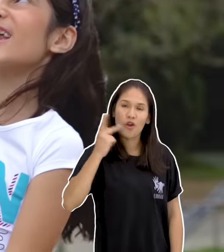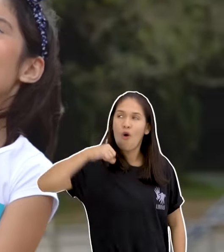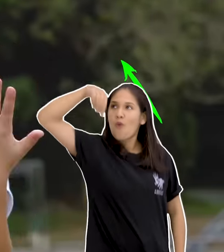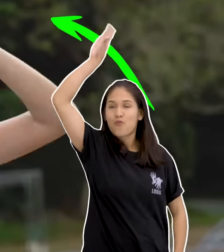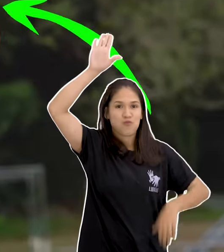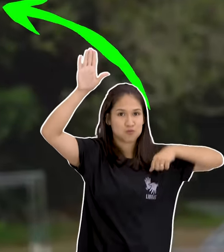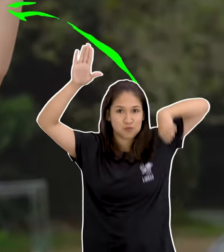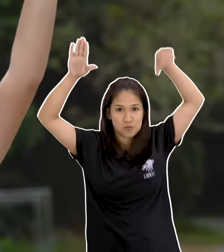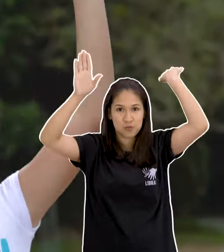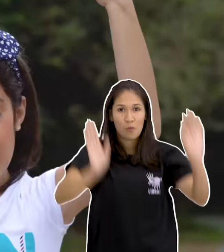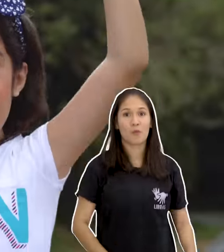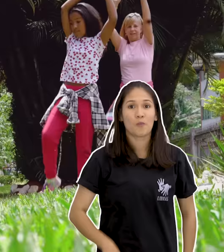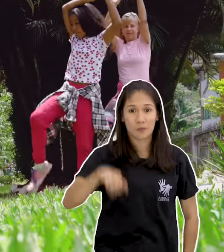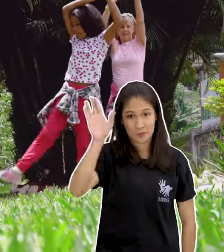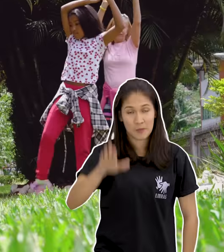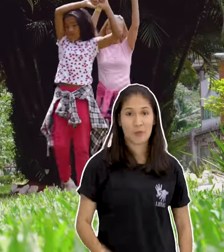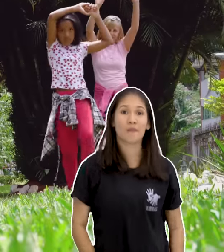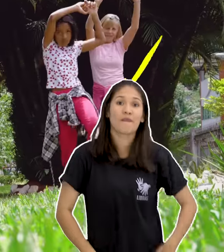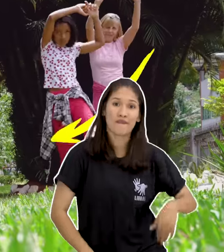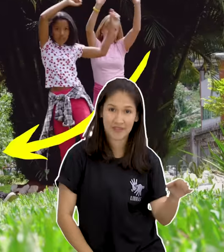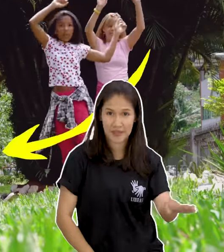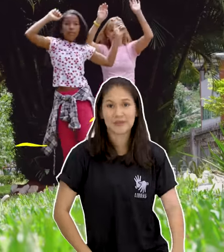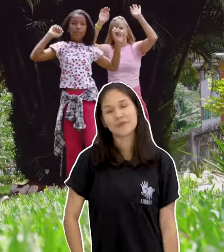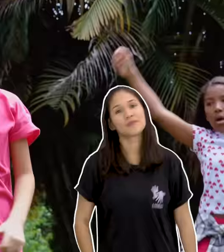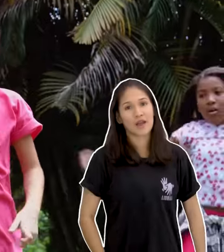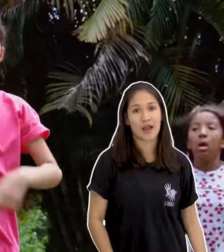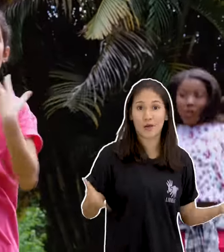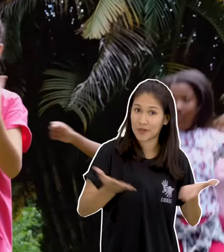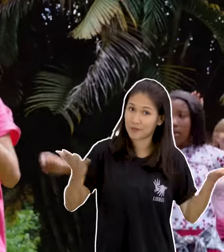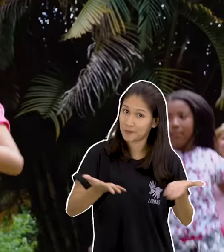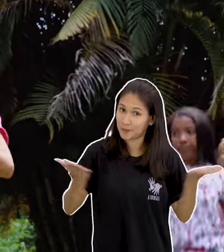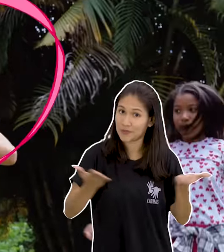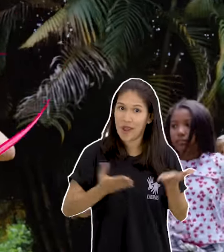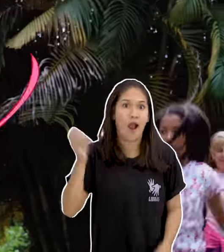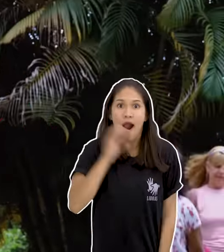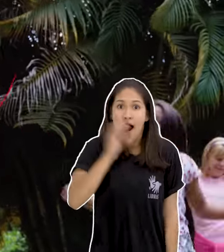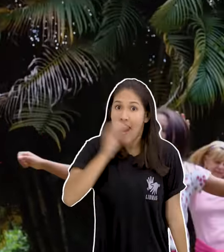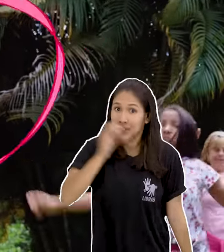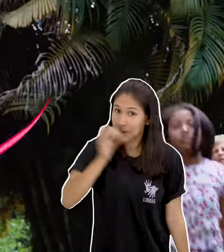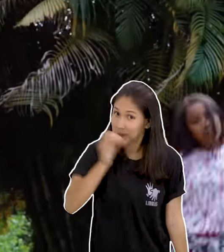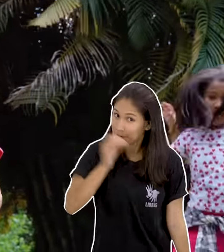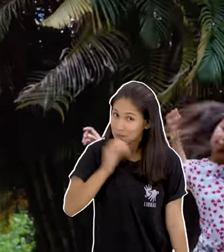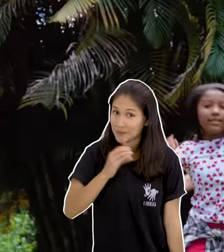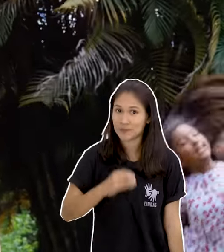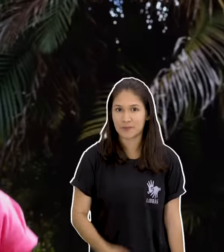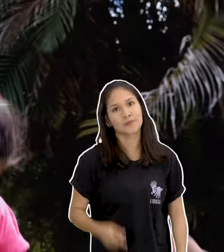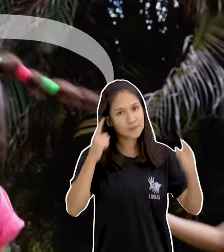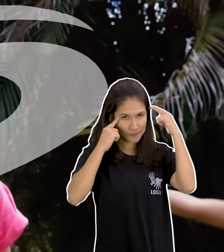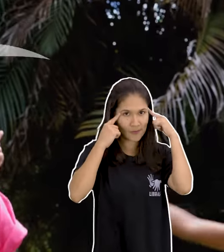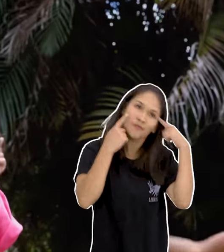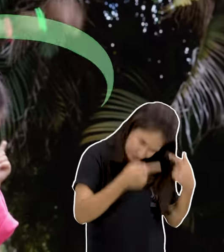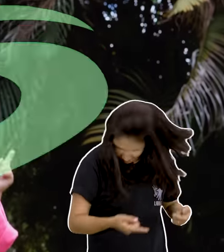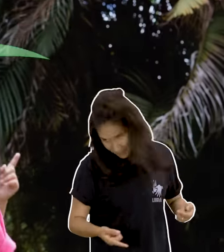Braço direito e braço esquerdo, perna direita e perna esquerda. Agora vai acelerar.